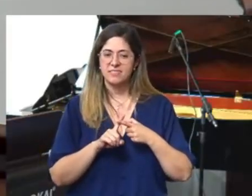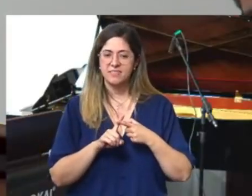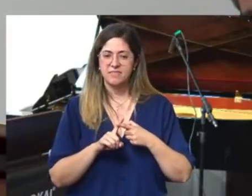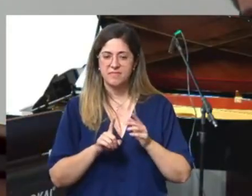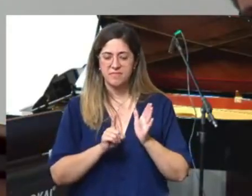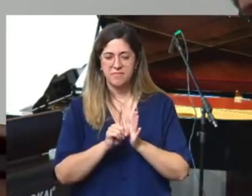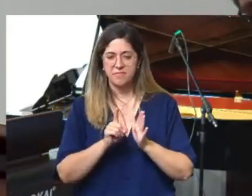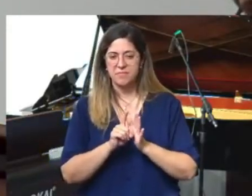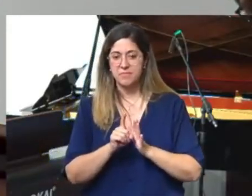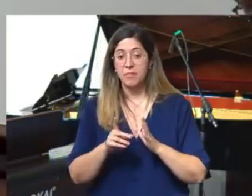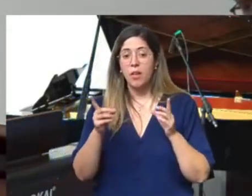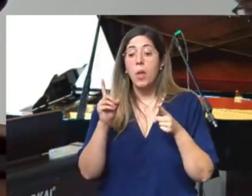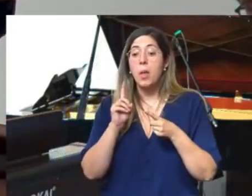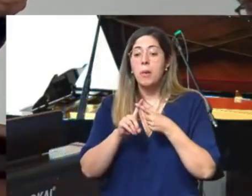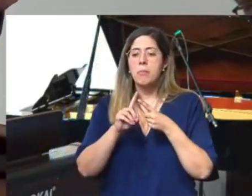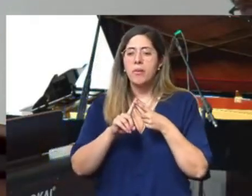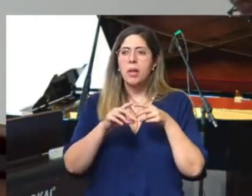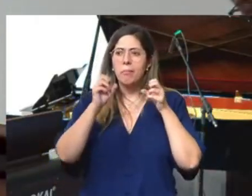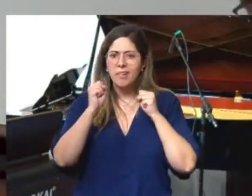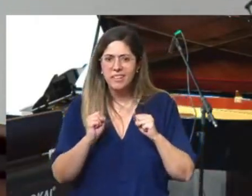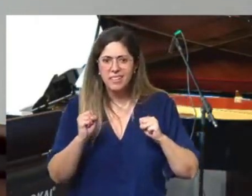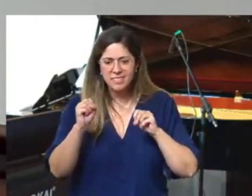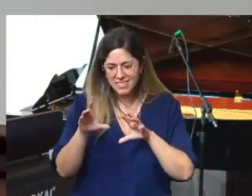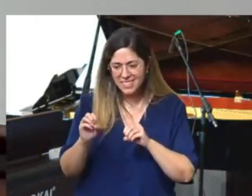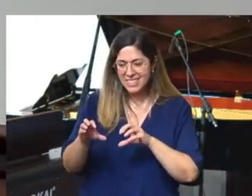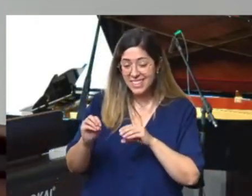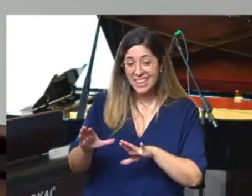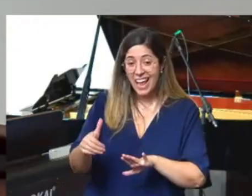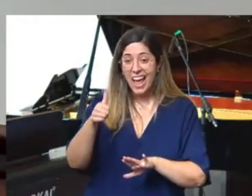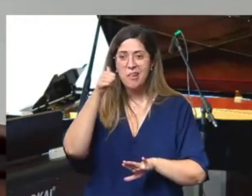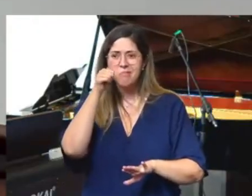podemos ensinar a outros homens, a